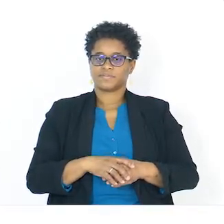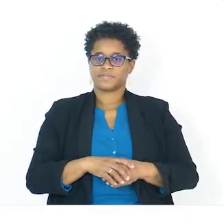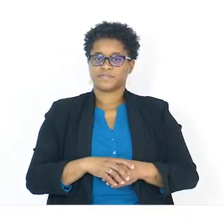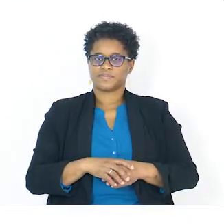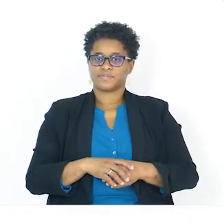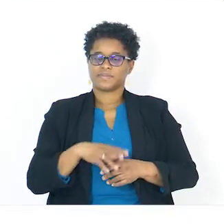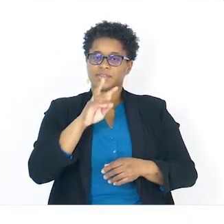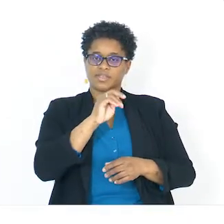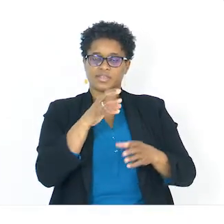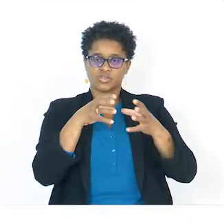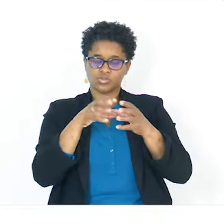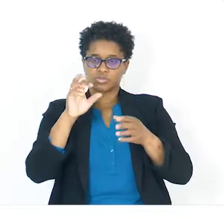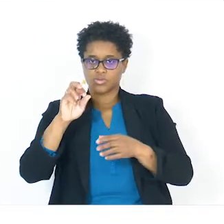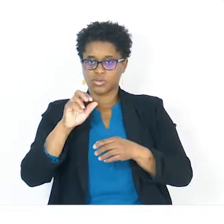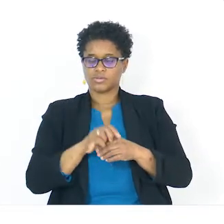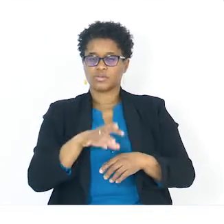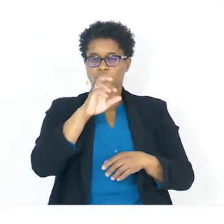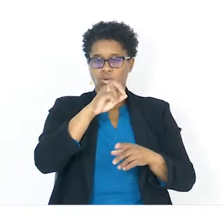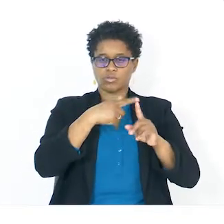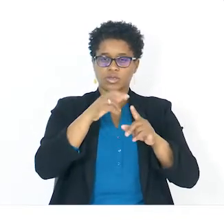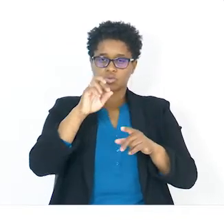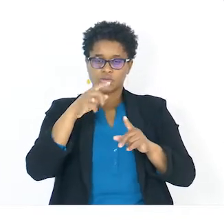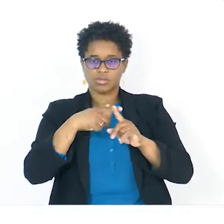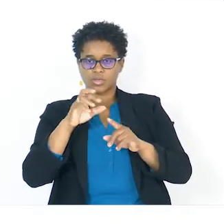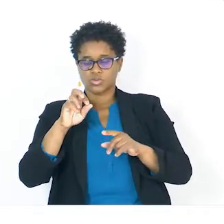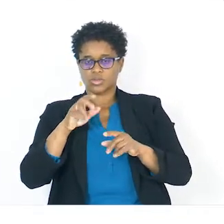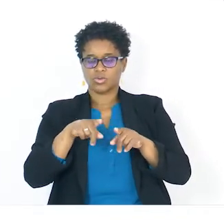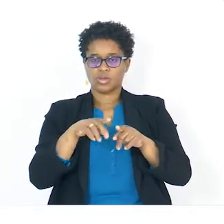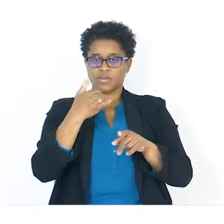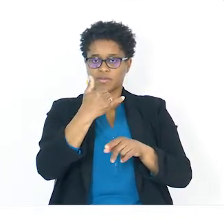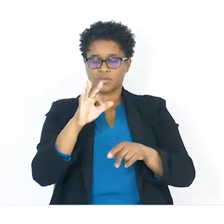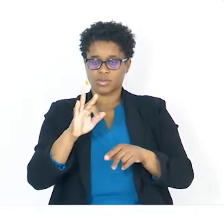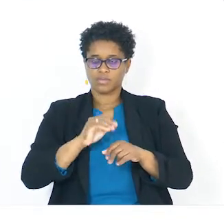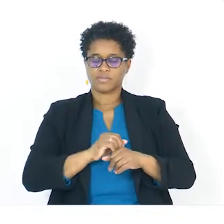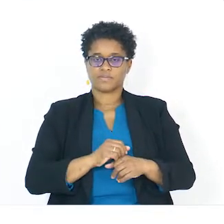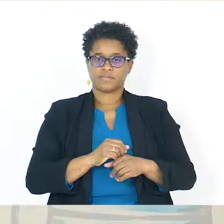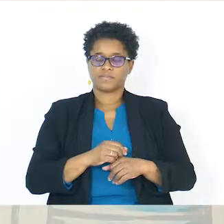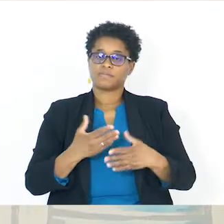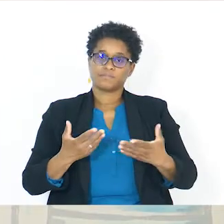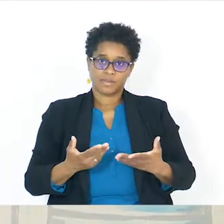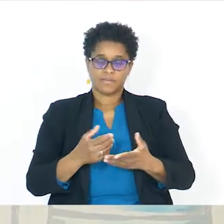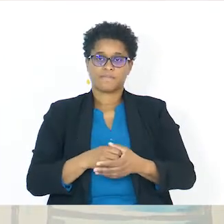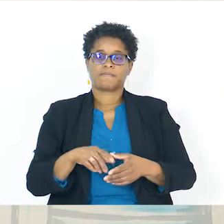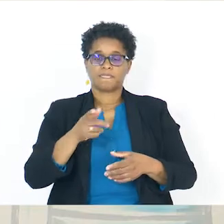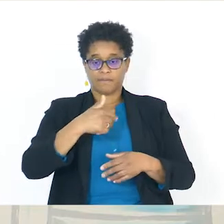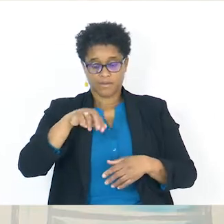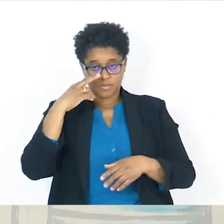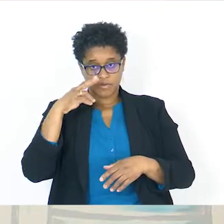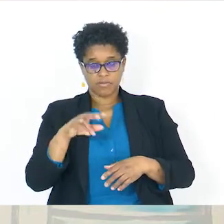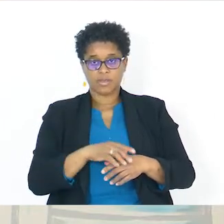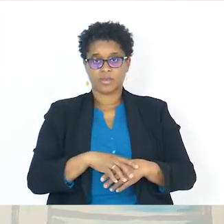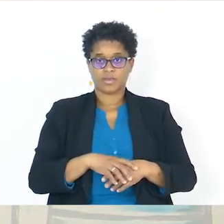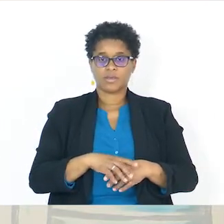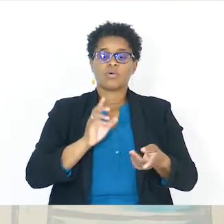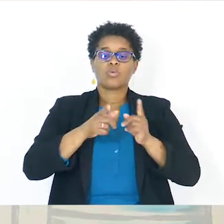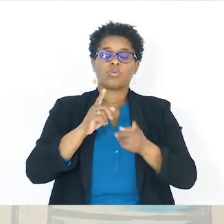24. 3 grupos de 8. 8 mais 8 mais 8 igual a 24. Bem, vamos ver